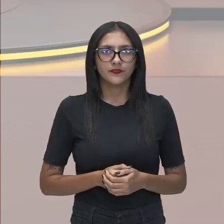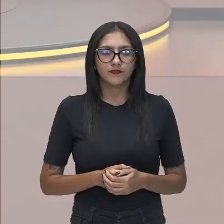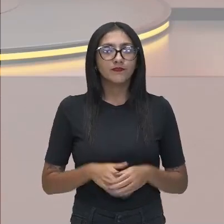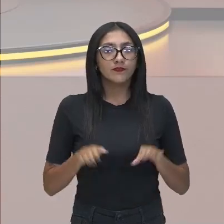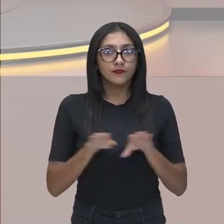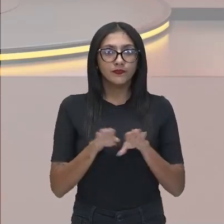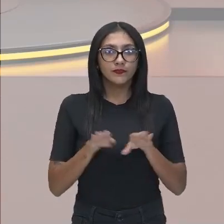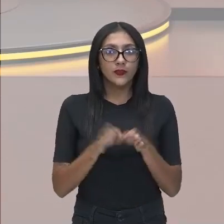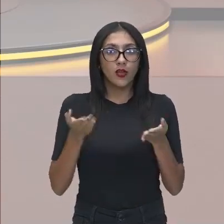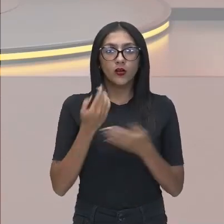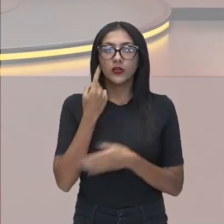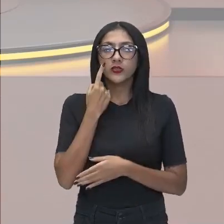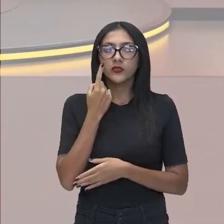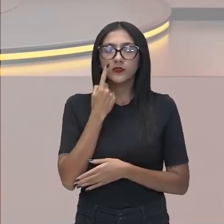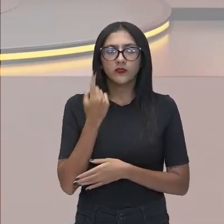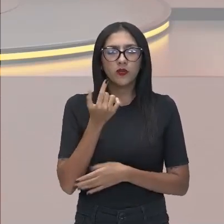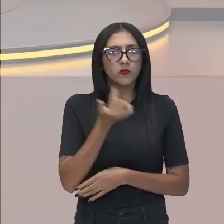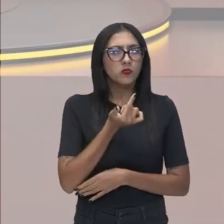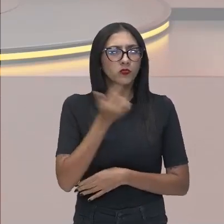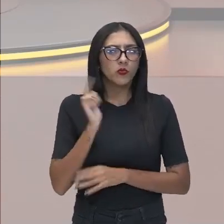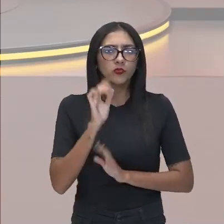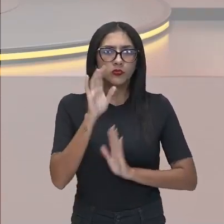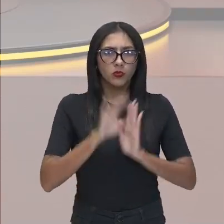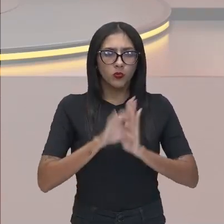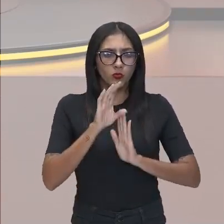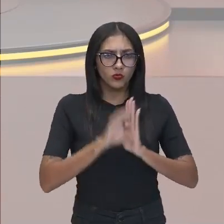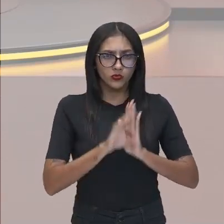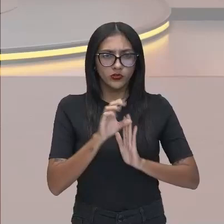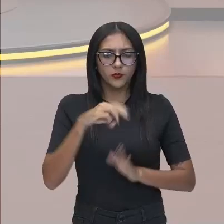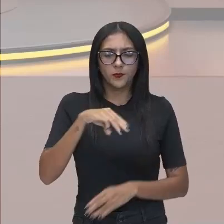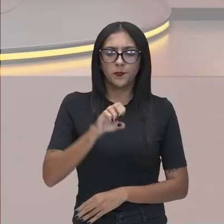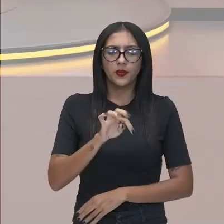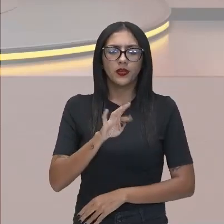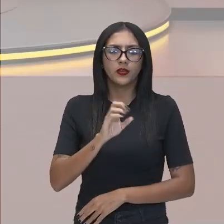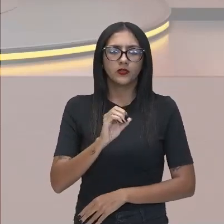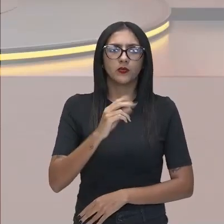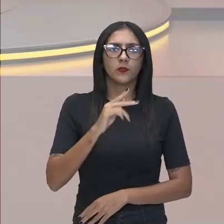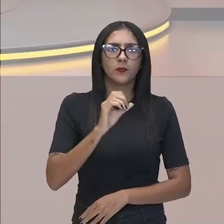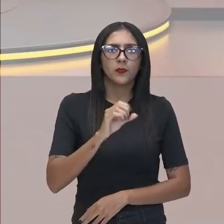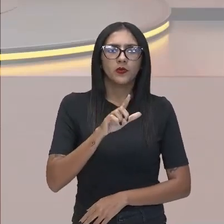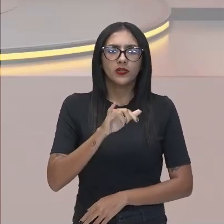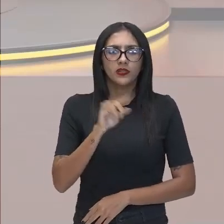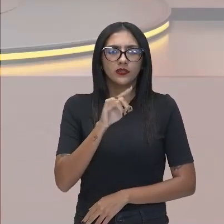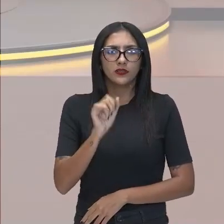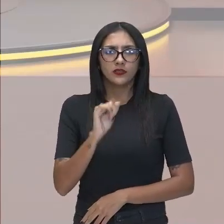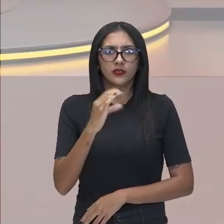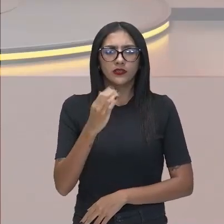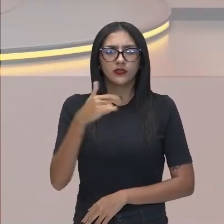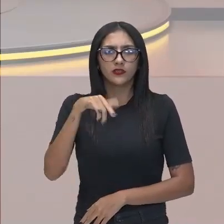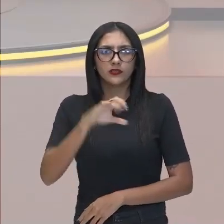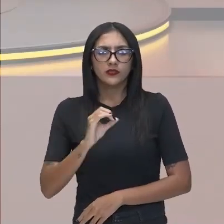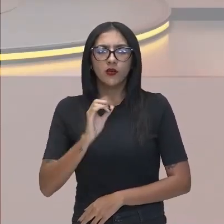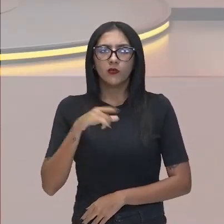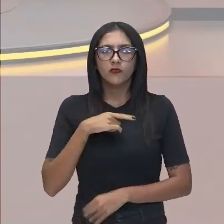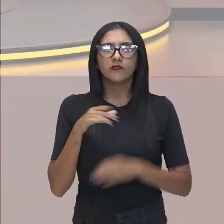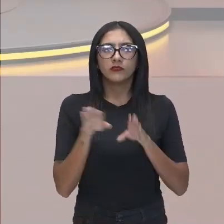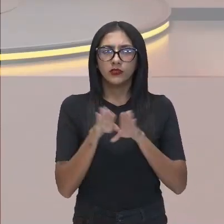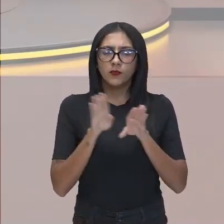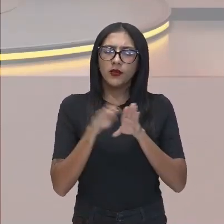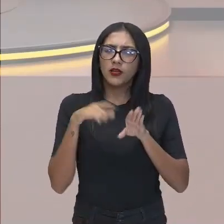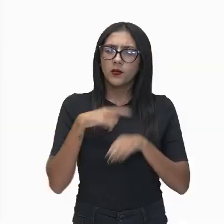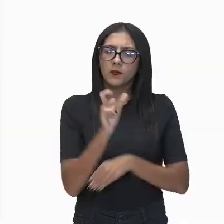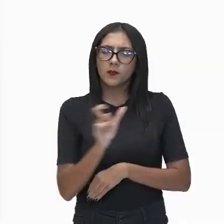da metropolização, né, que é um fenômeno aí acompanhado do processo de